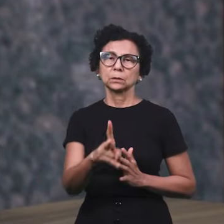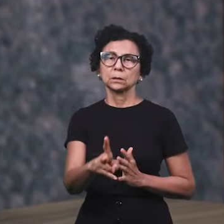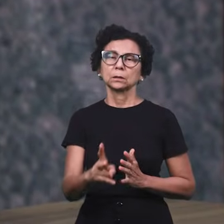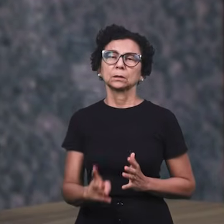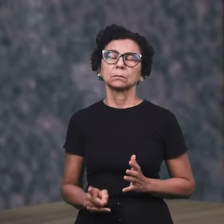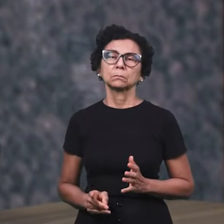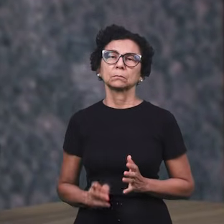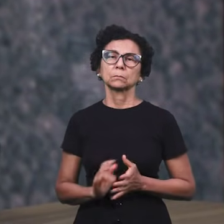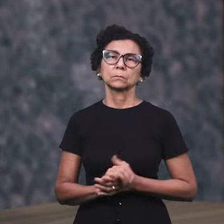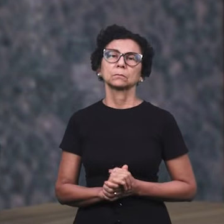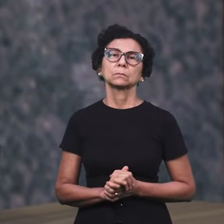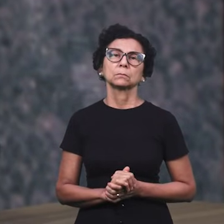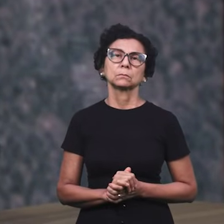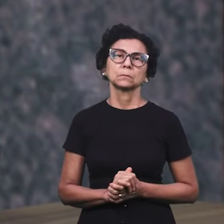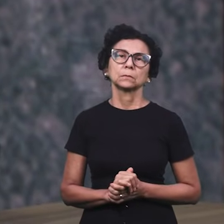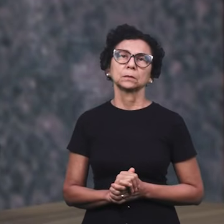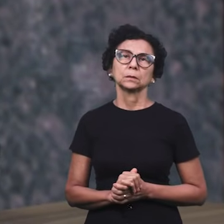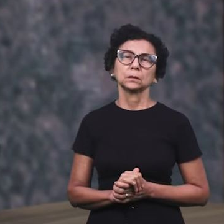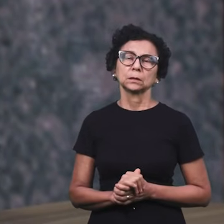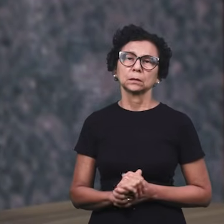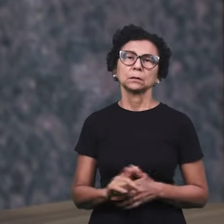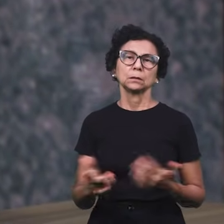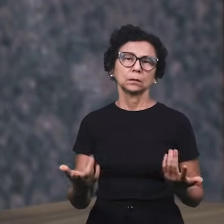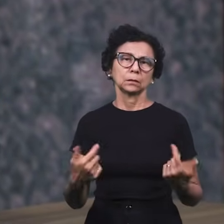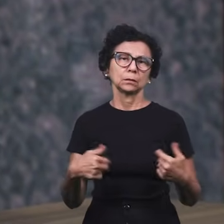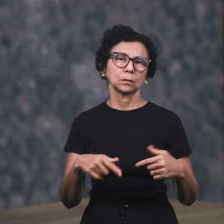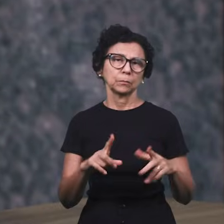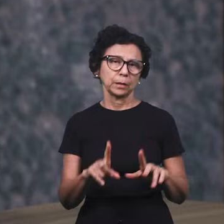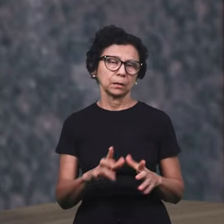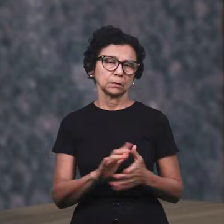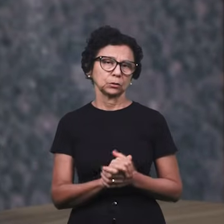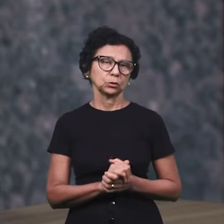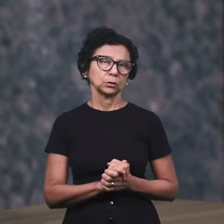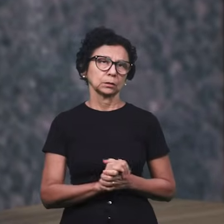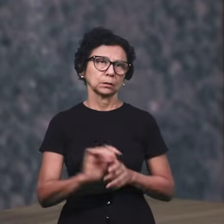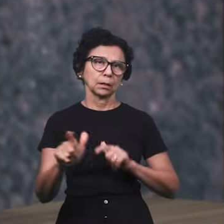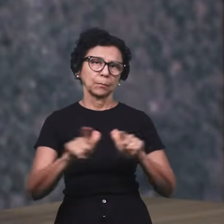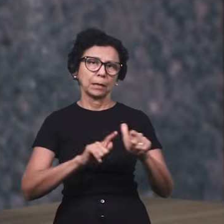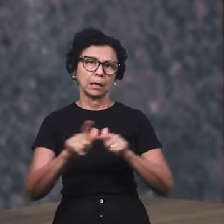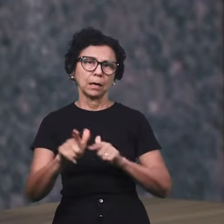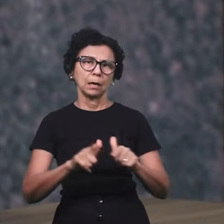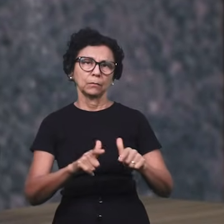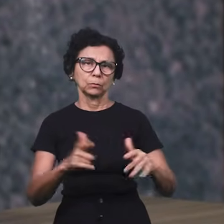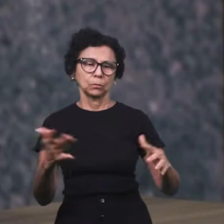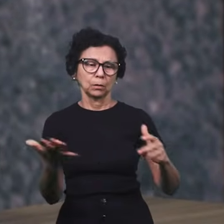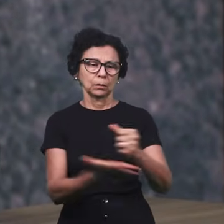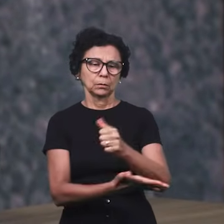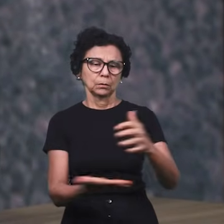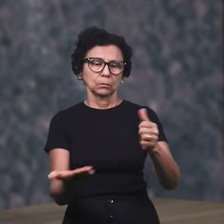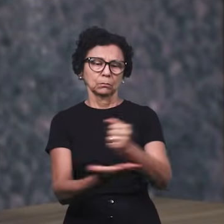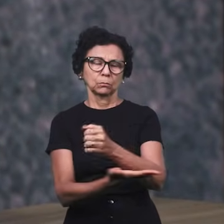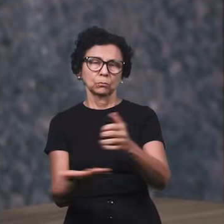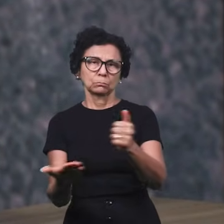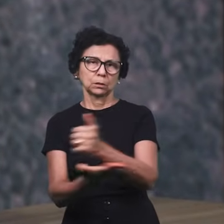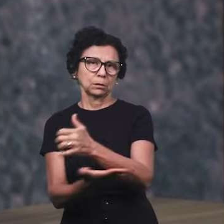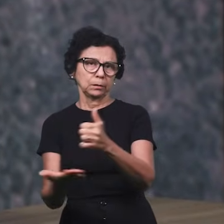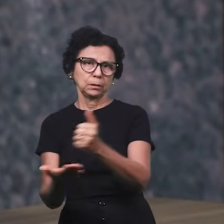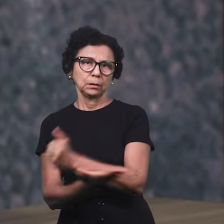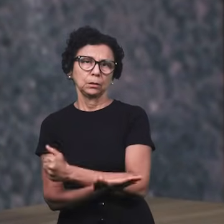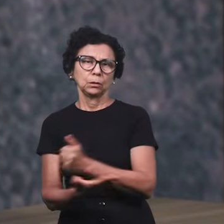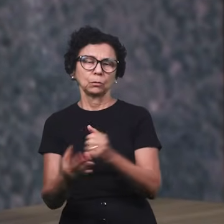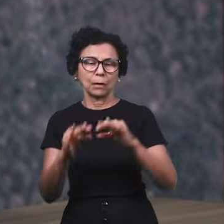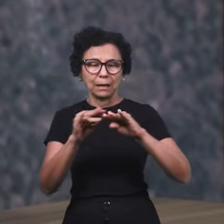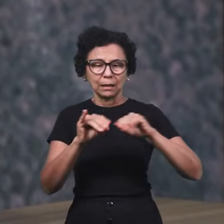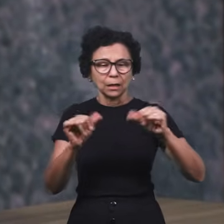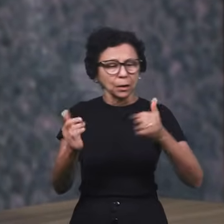na terra e se estabeleceram com base numa agricultura familiar, produziam trigo, né? Mas abaixo, nas colunas do centro,